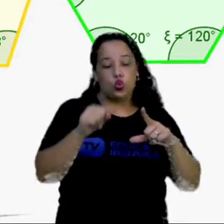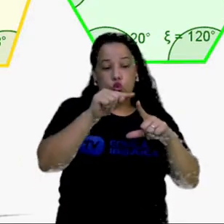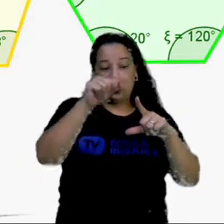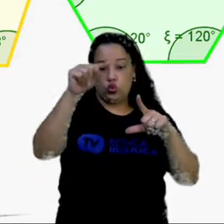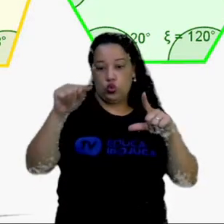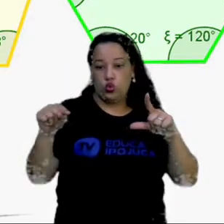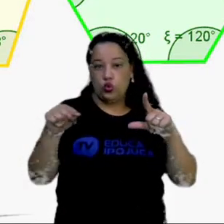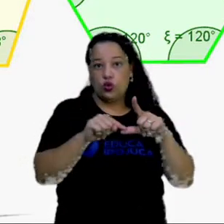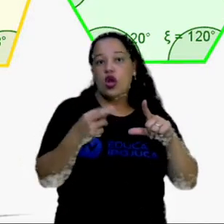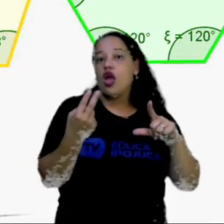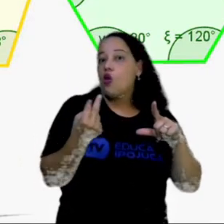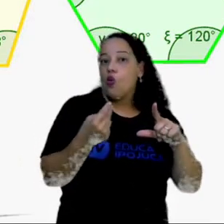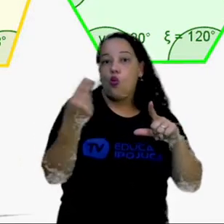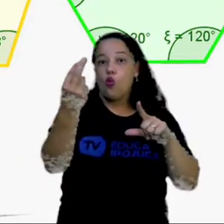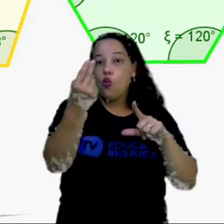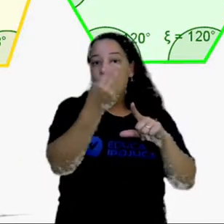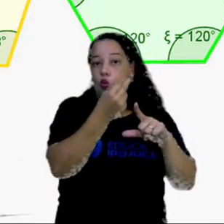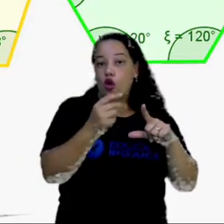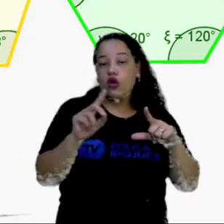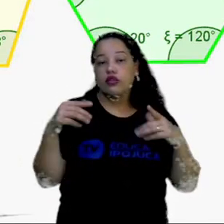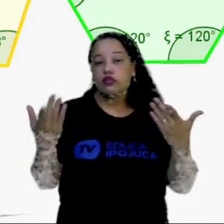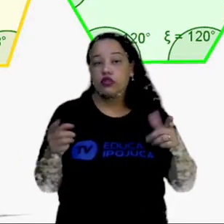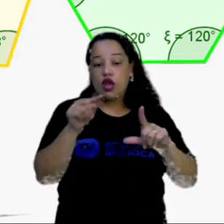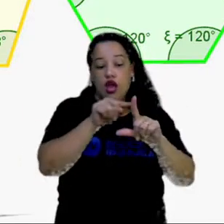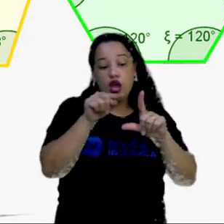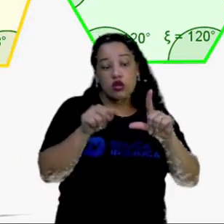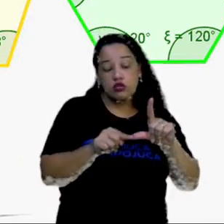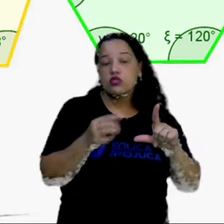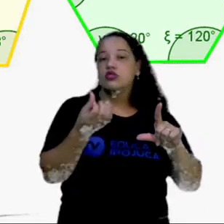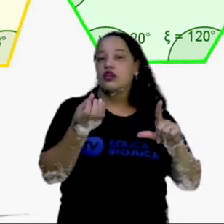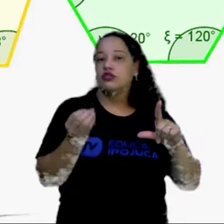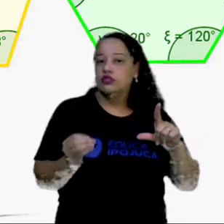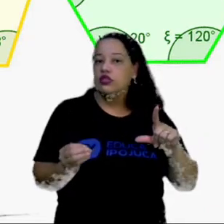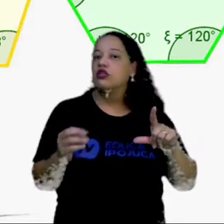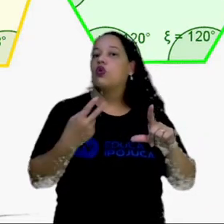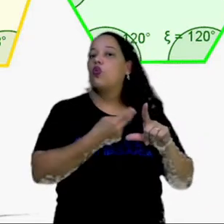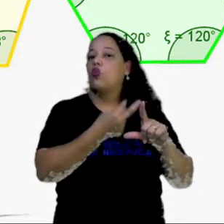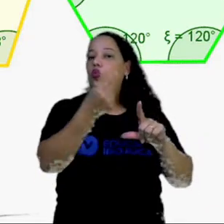também são iguais. Aí todos vão medir 60 graus.